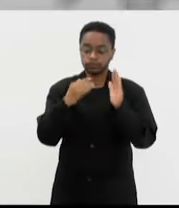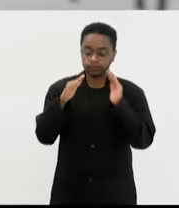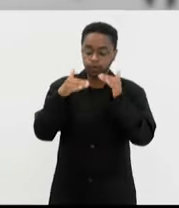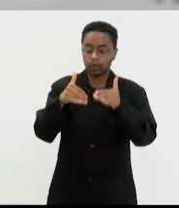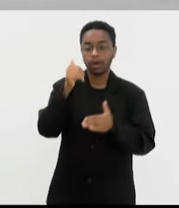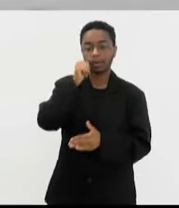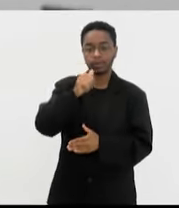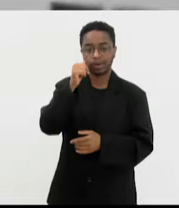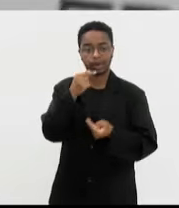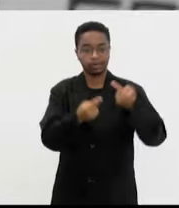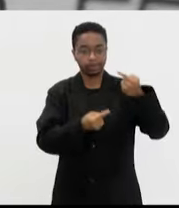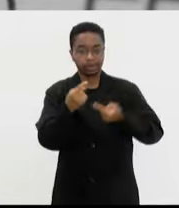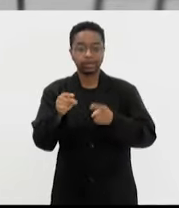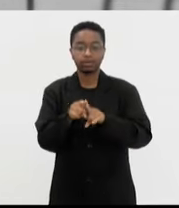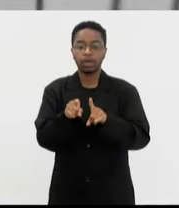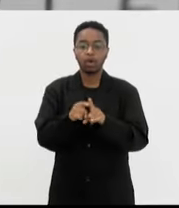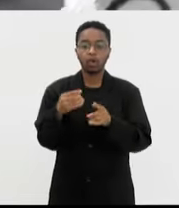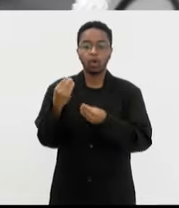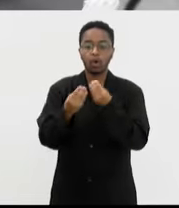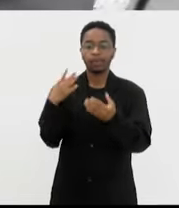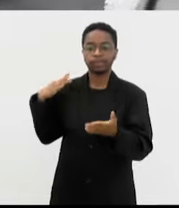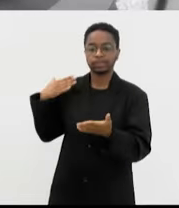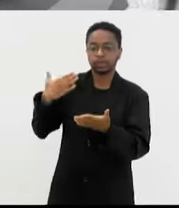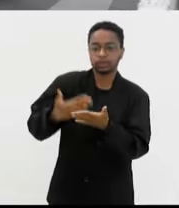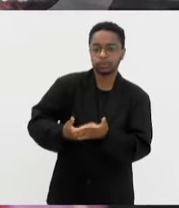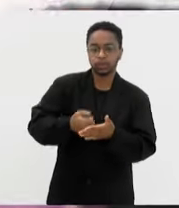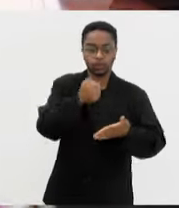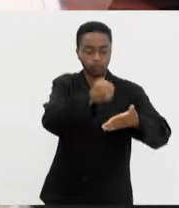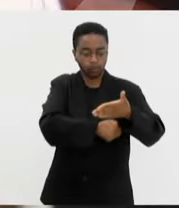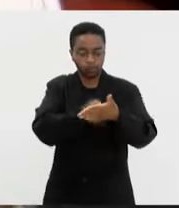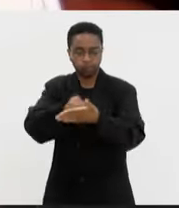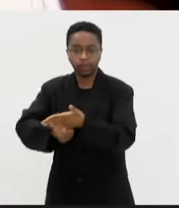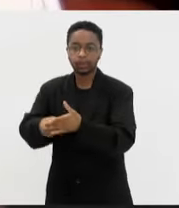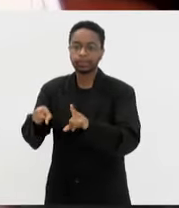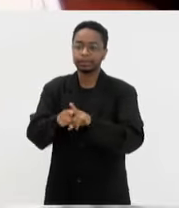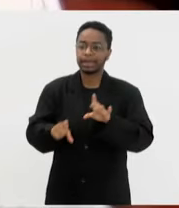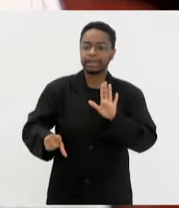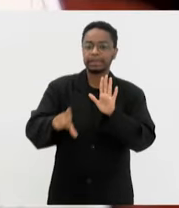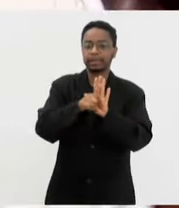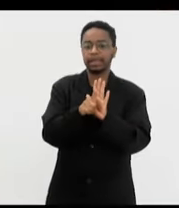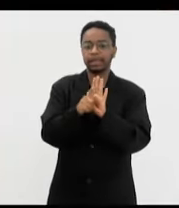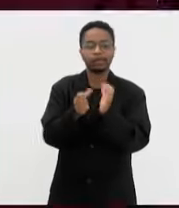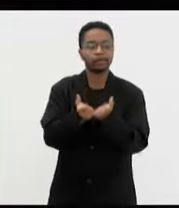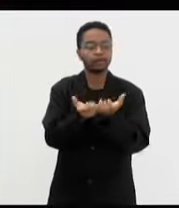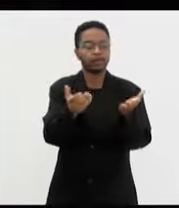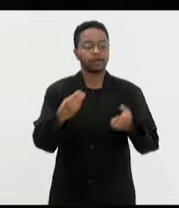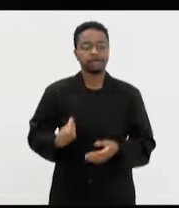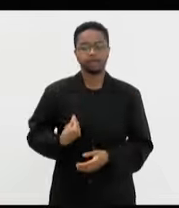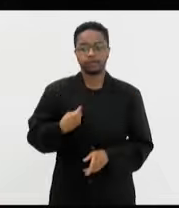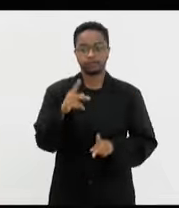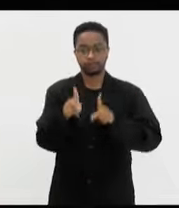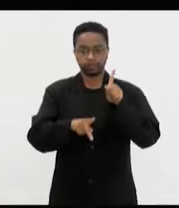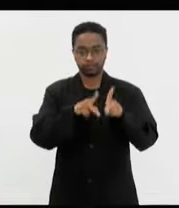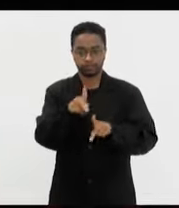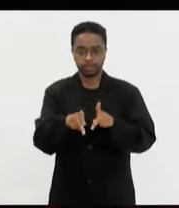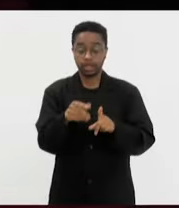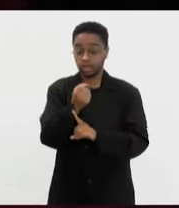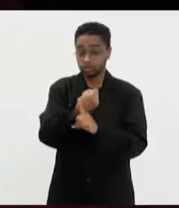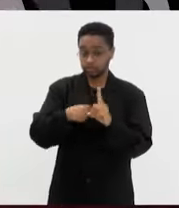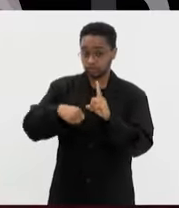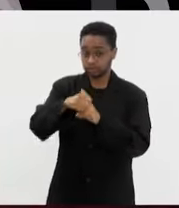de suas trajetórias, lutas e leis na vida de toda a população. A sociedade conjugal,